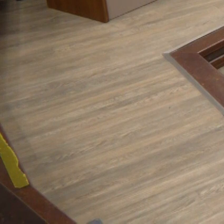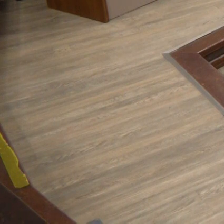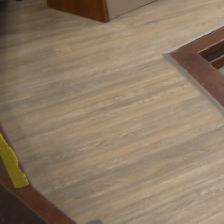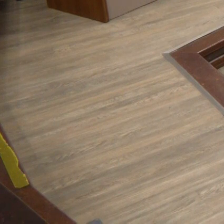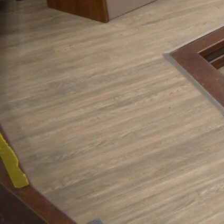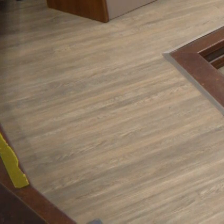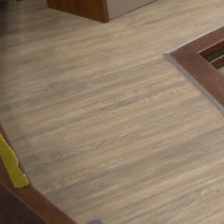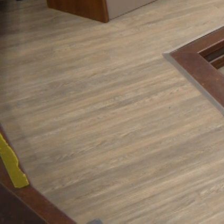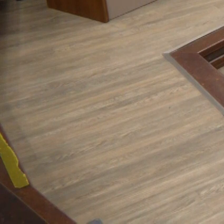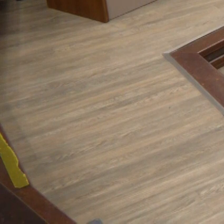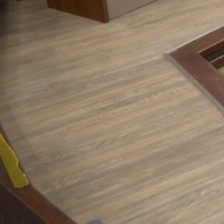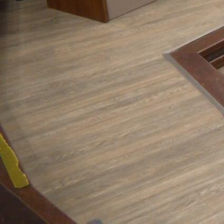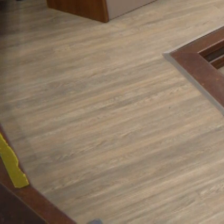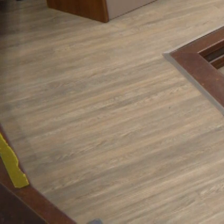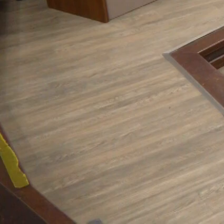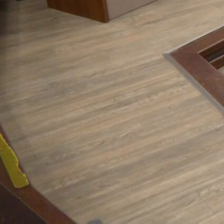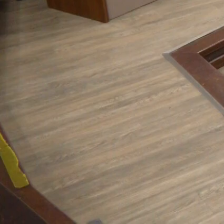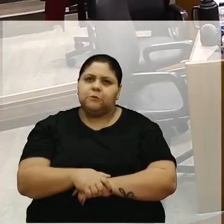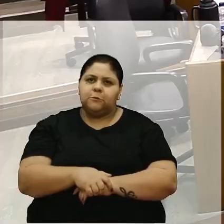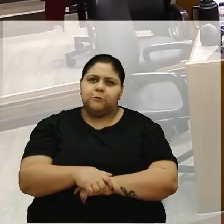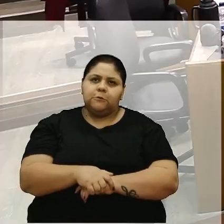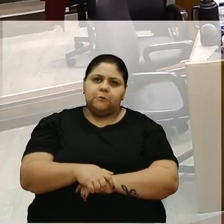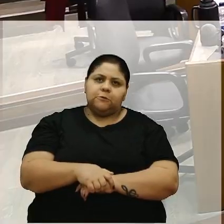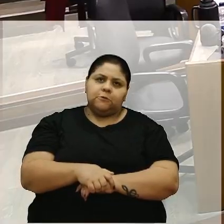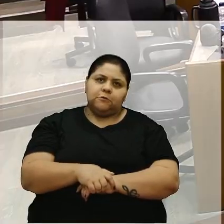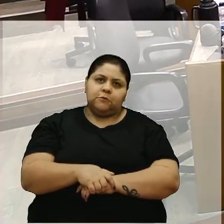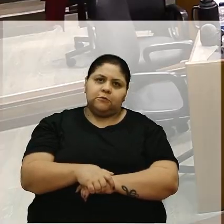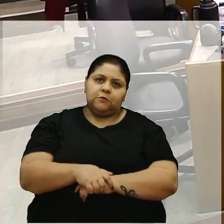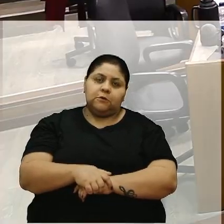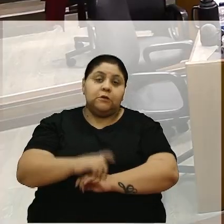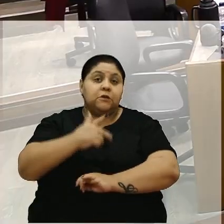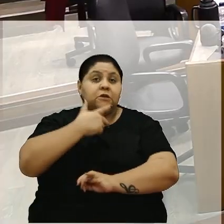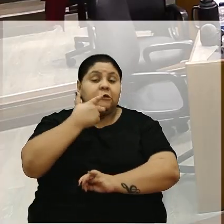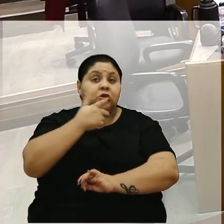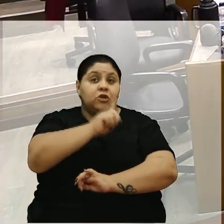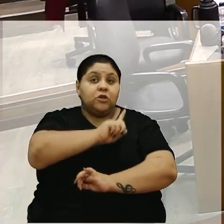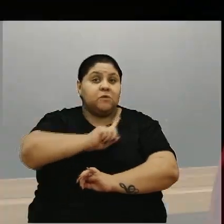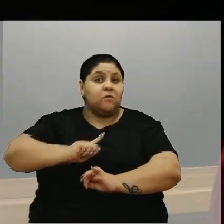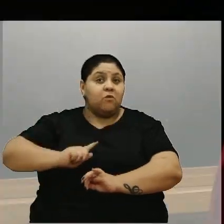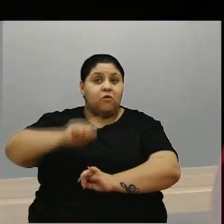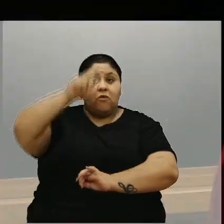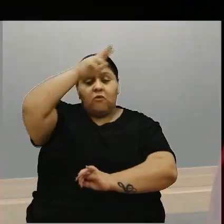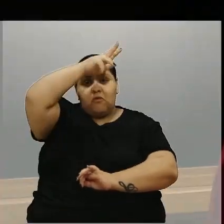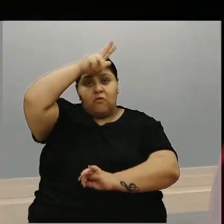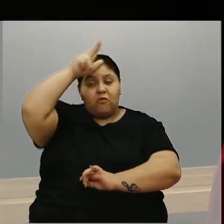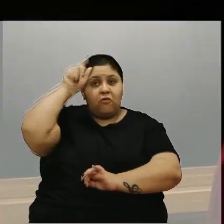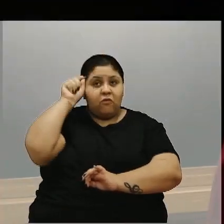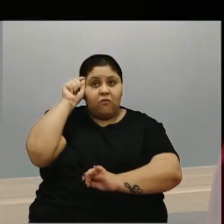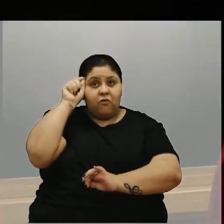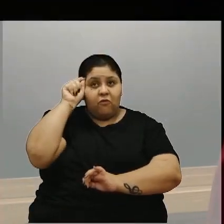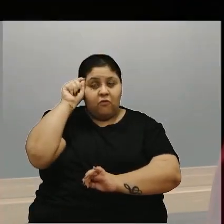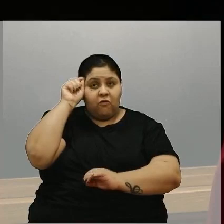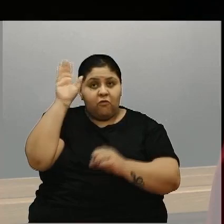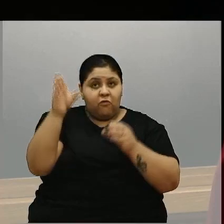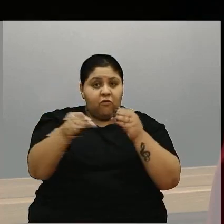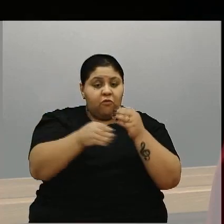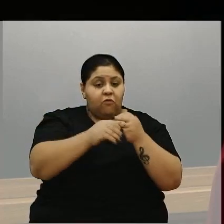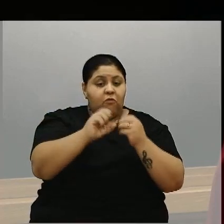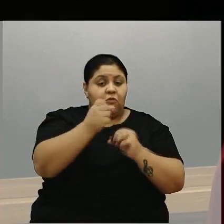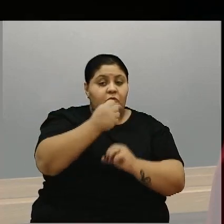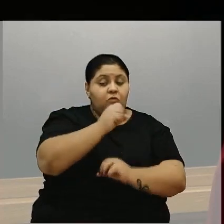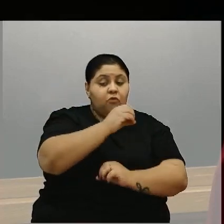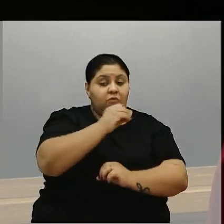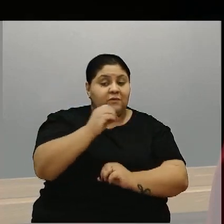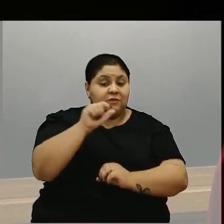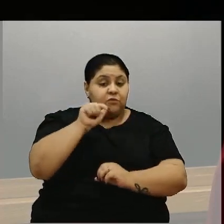legislação nacional proposta pelo Marco da Cultura. Eu comentei que o governo municipal colocou 800 mil o ano passado na